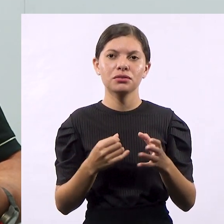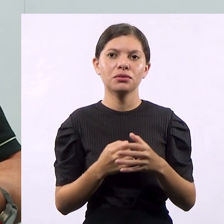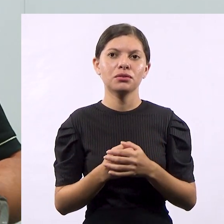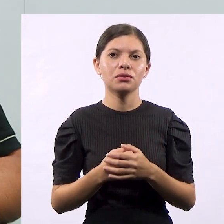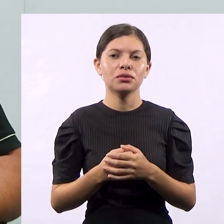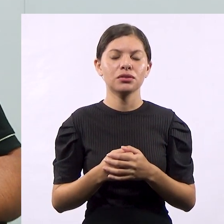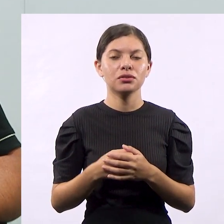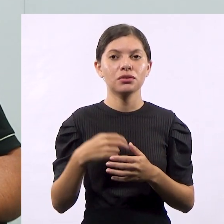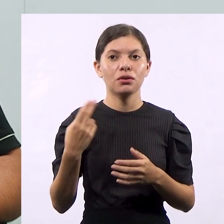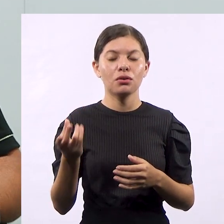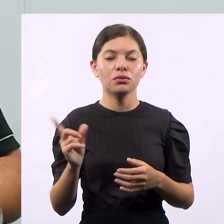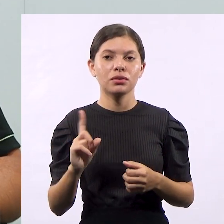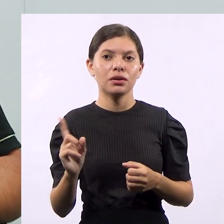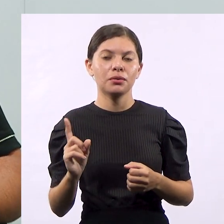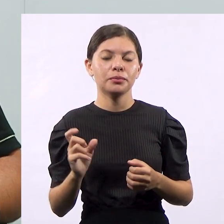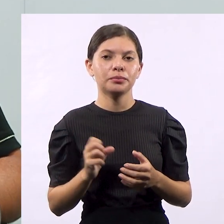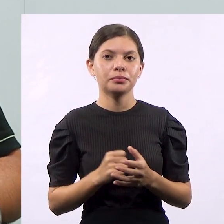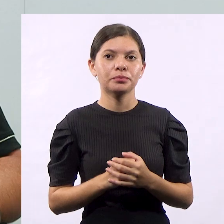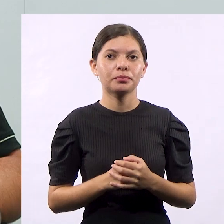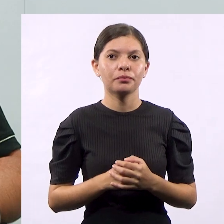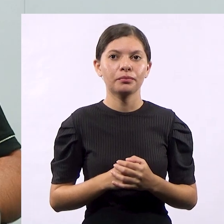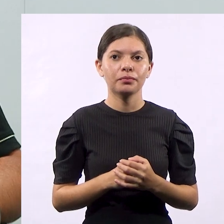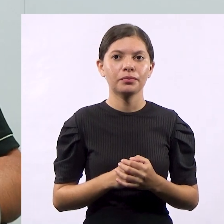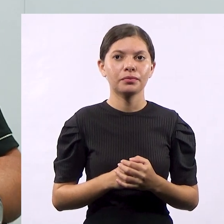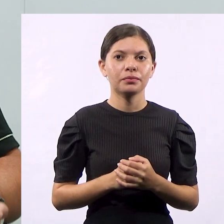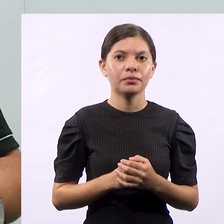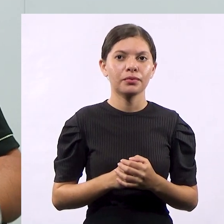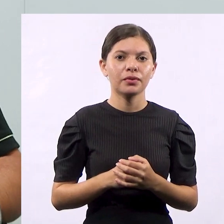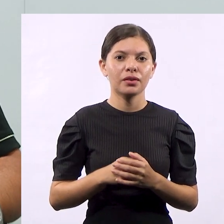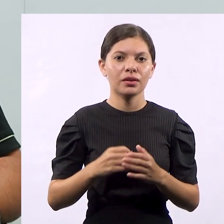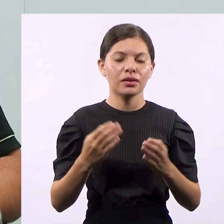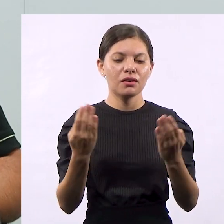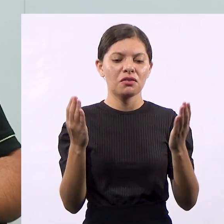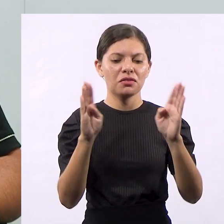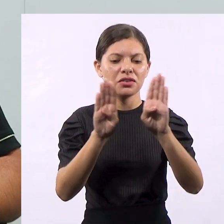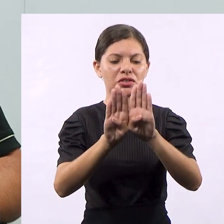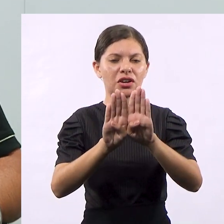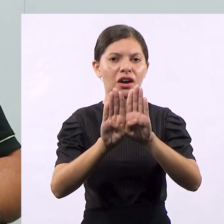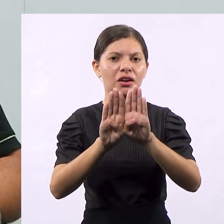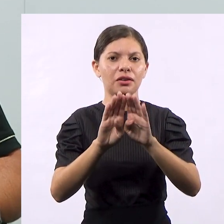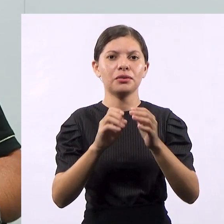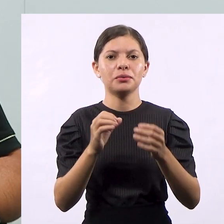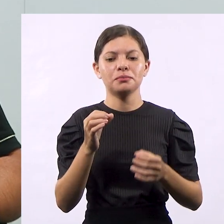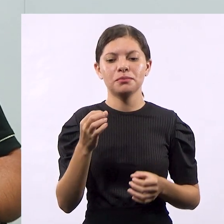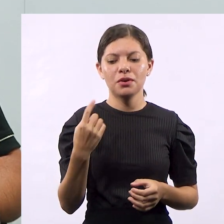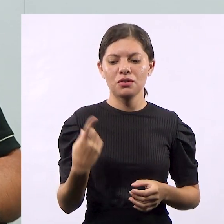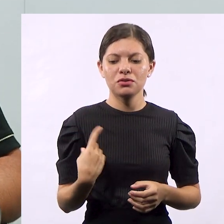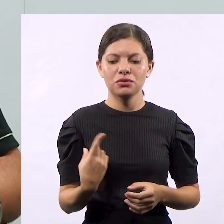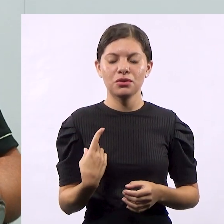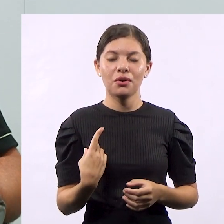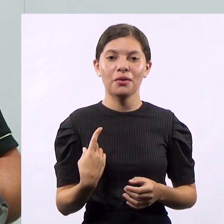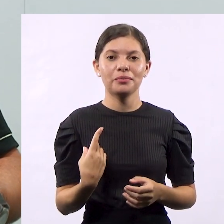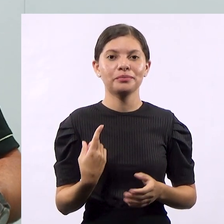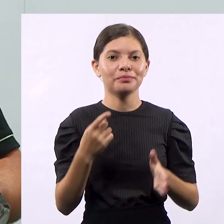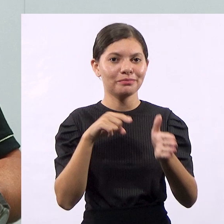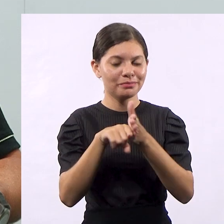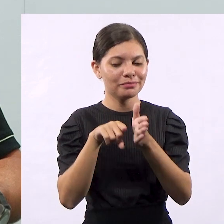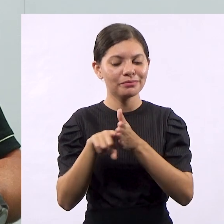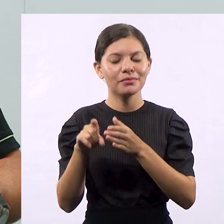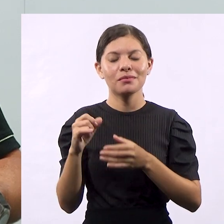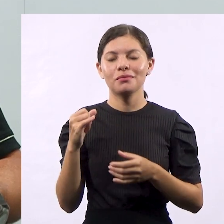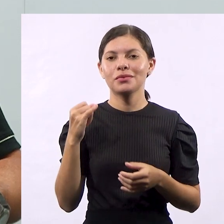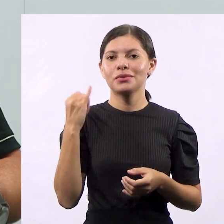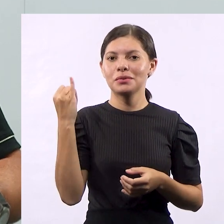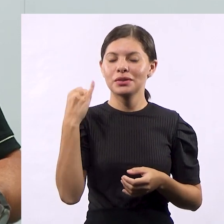direcionam ou não a política pública, né, educacional, ou ela funciona mais como um sistema fechado em si mesmo, né? Então é importante, do ponto de